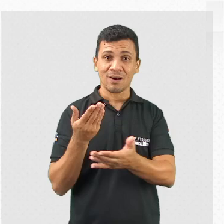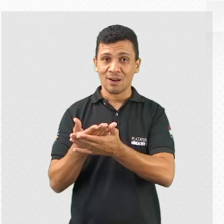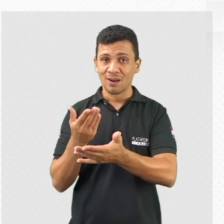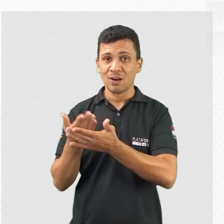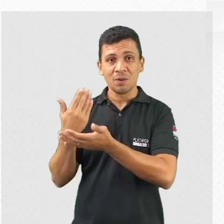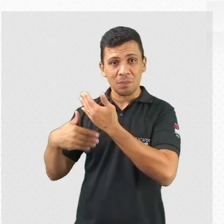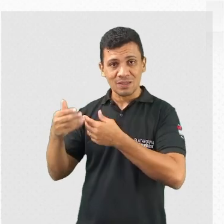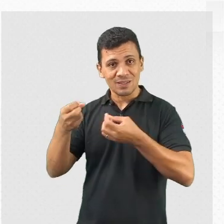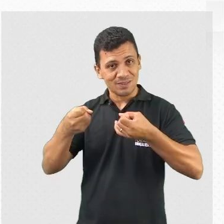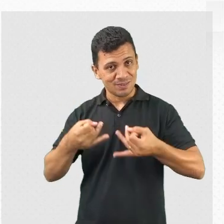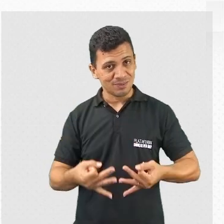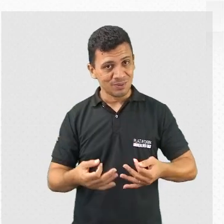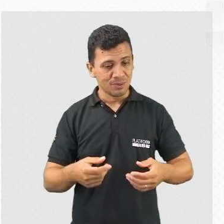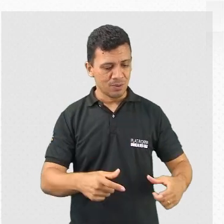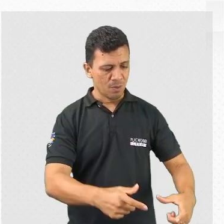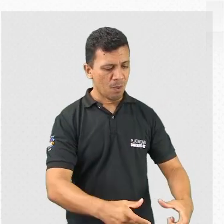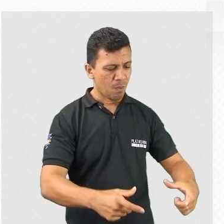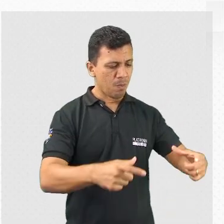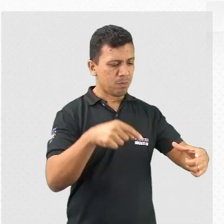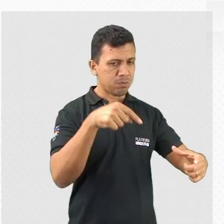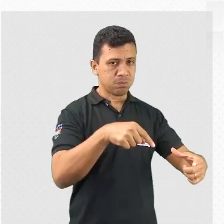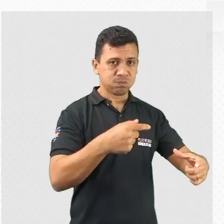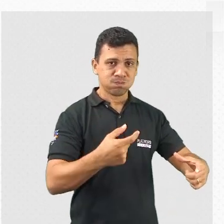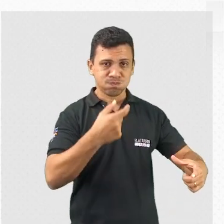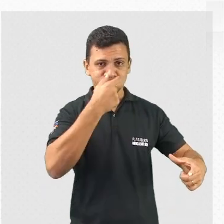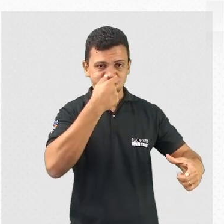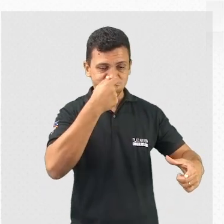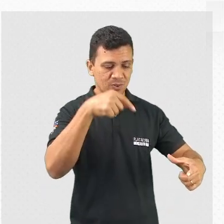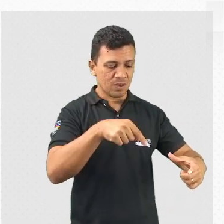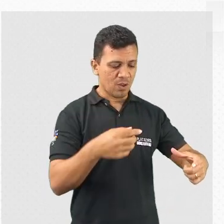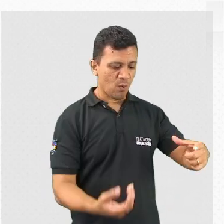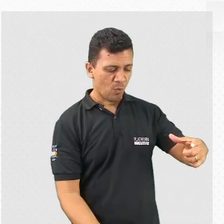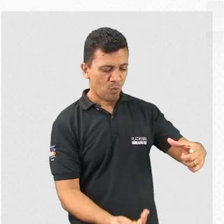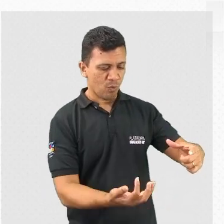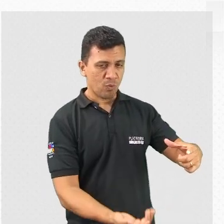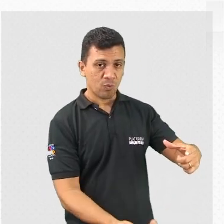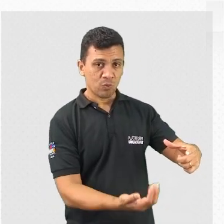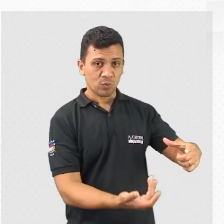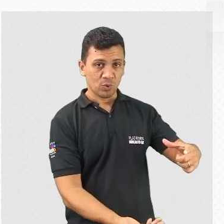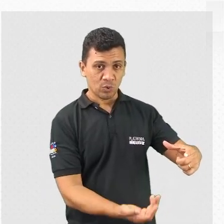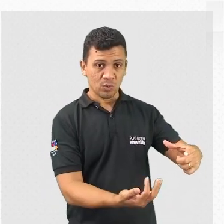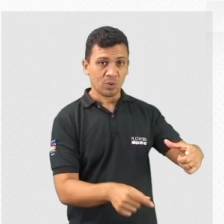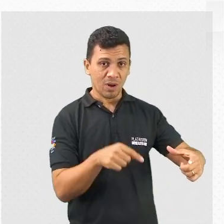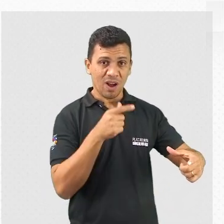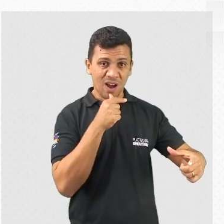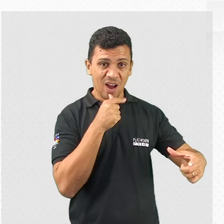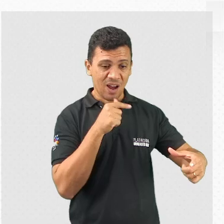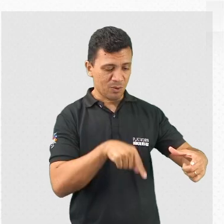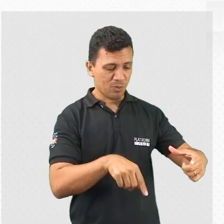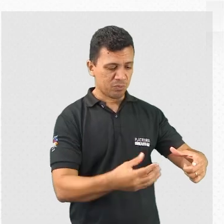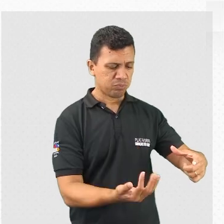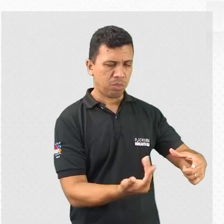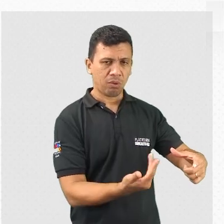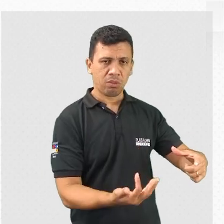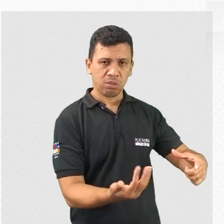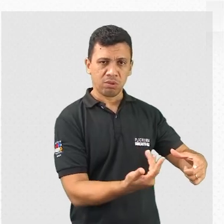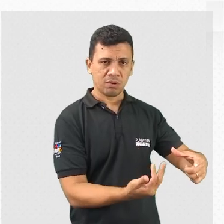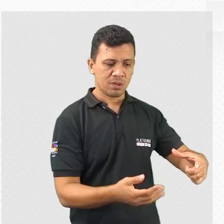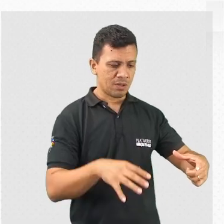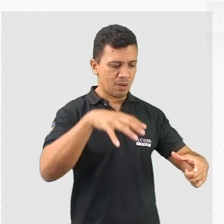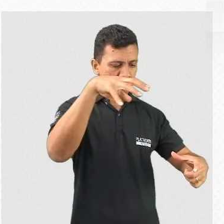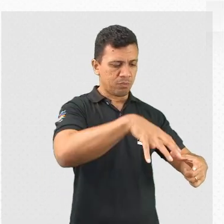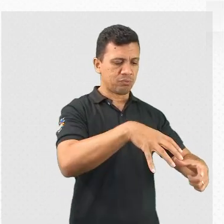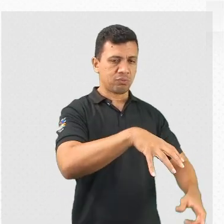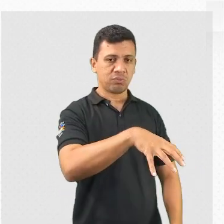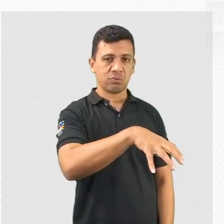bola. Deu o exemplo da panela de pressão, né? O fogo aquecendo a panela, a água fervendo e a tampa ali pressionando. Se eu